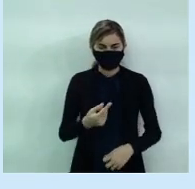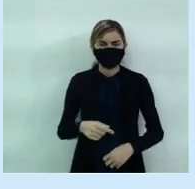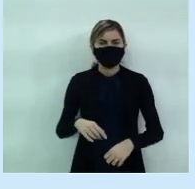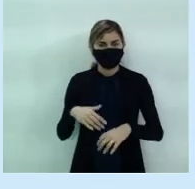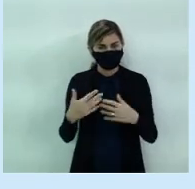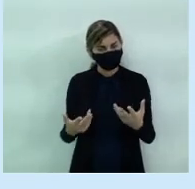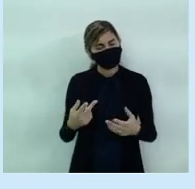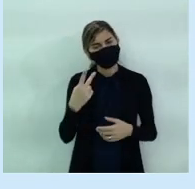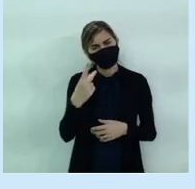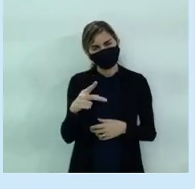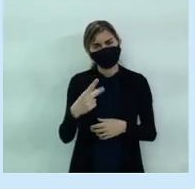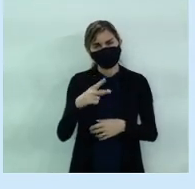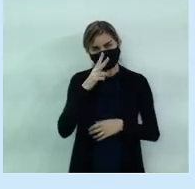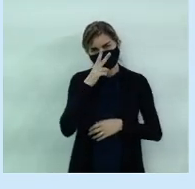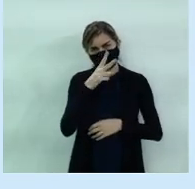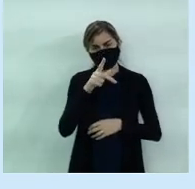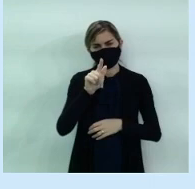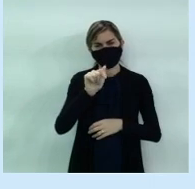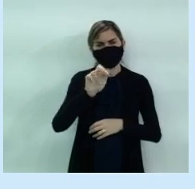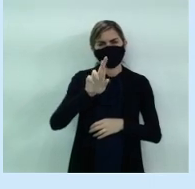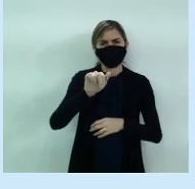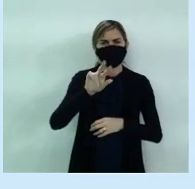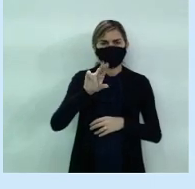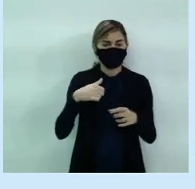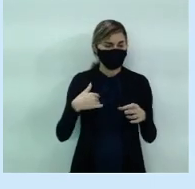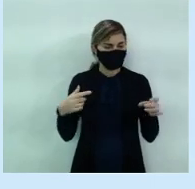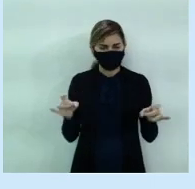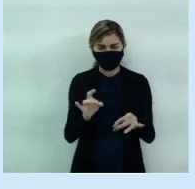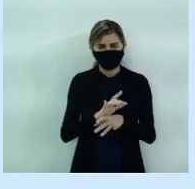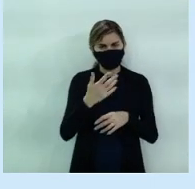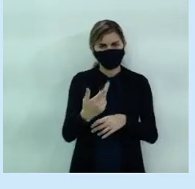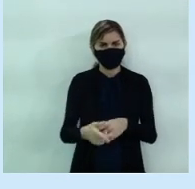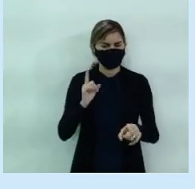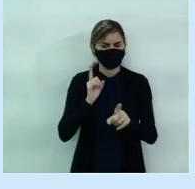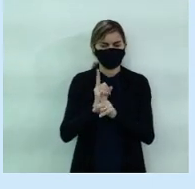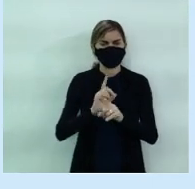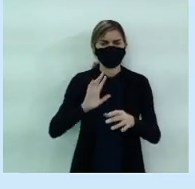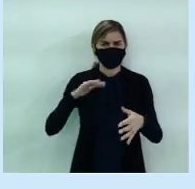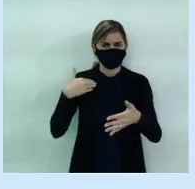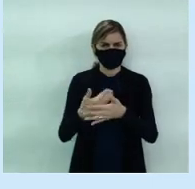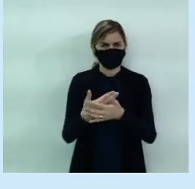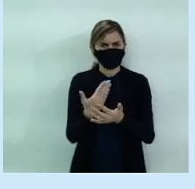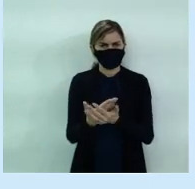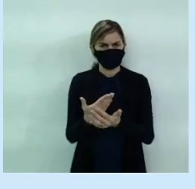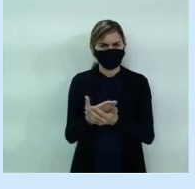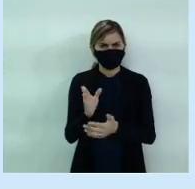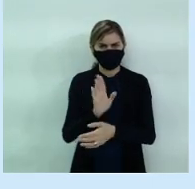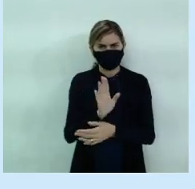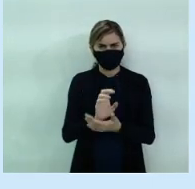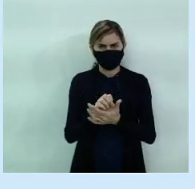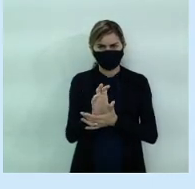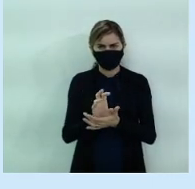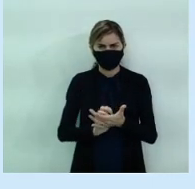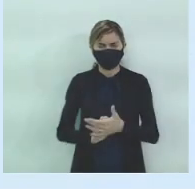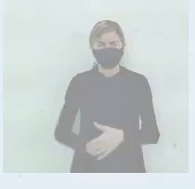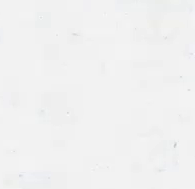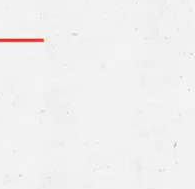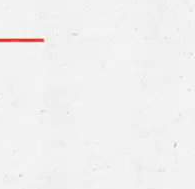Então, isso daí é a força da gravidade. Eu vou ficando por aqui e a gente se encontra na próxima aula do EducaPE.